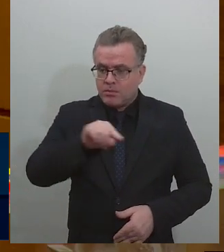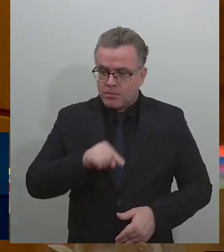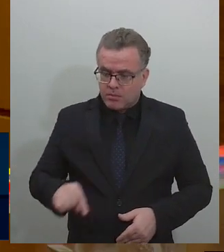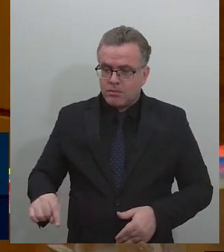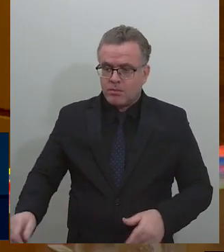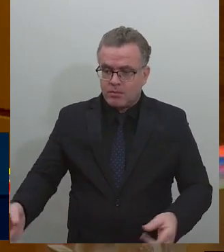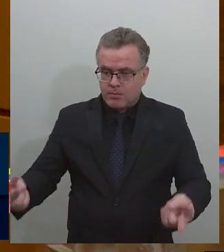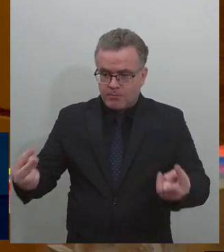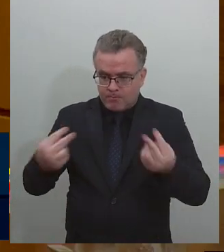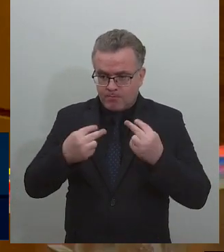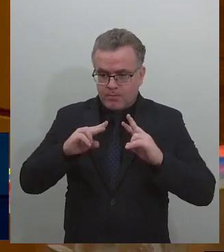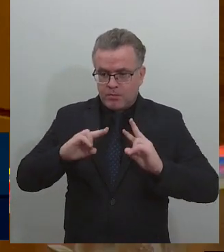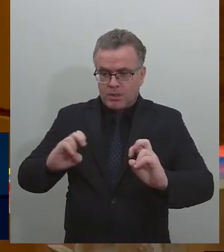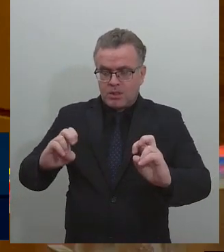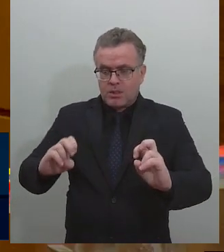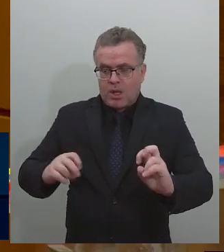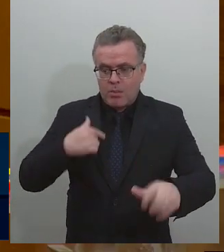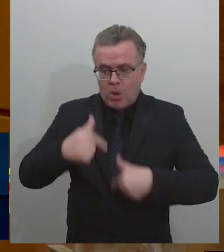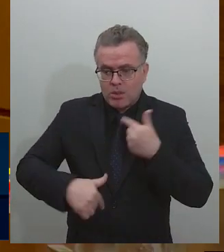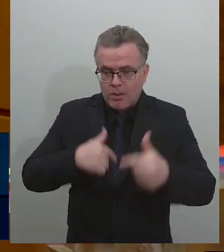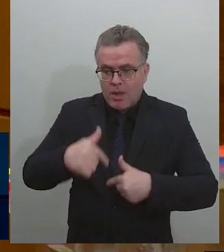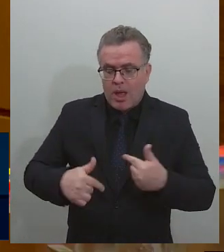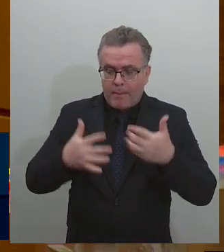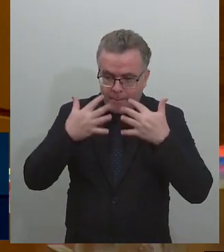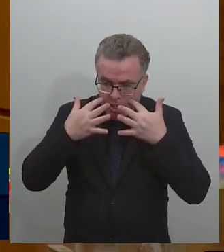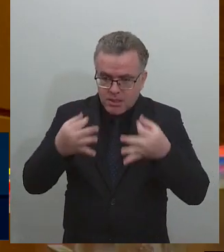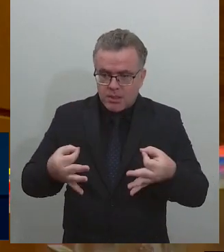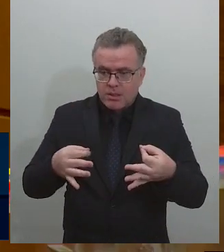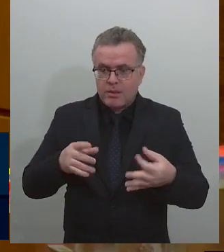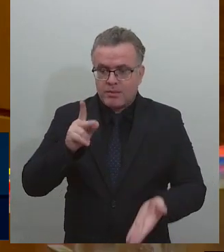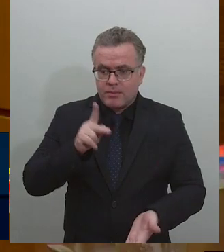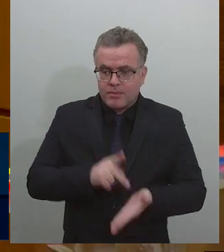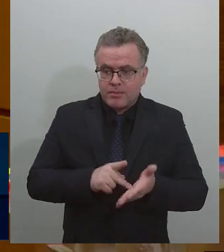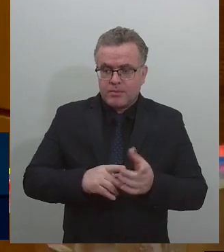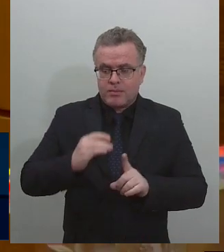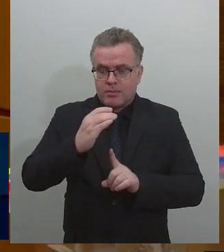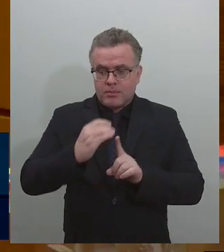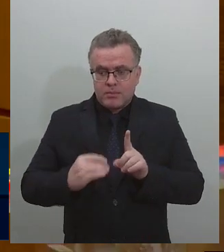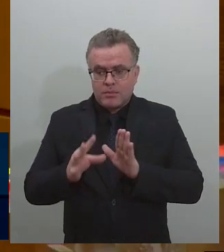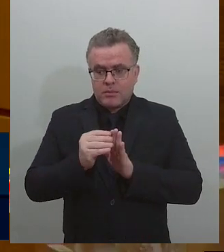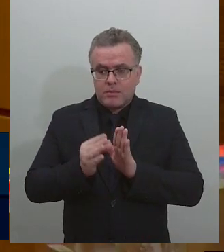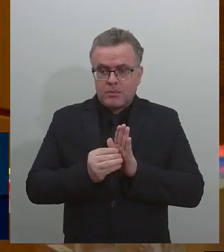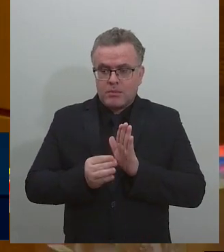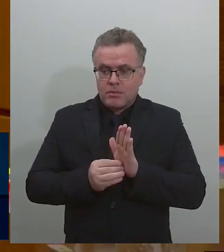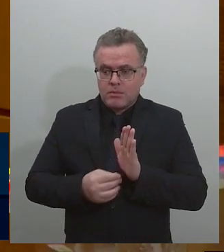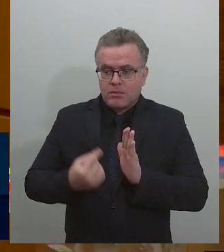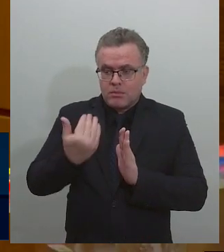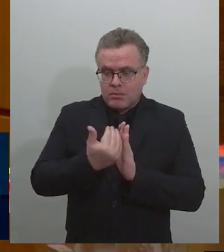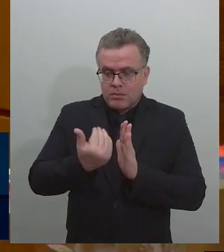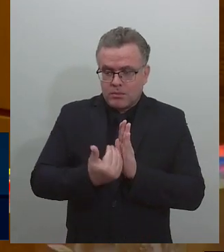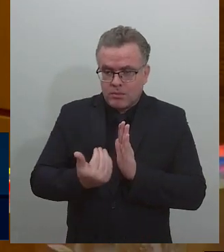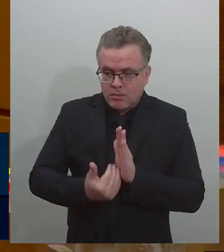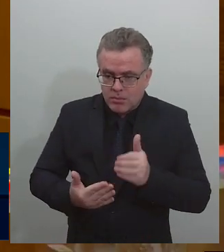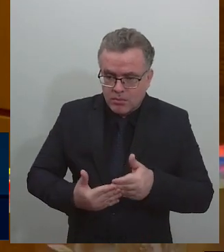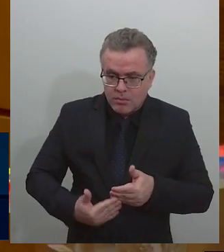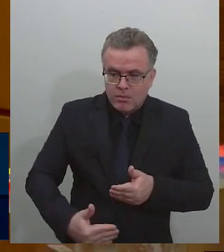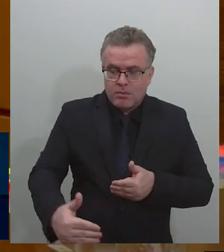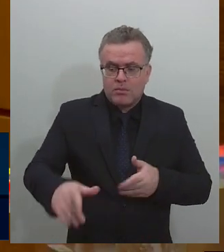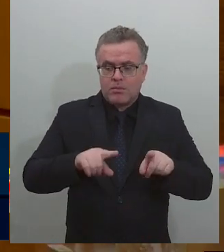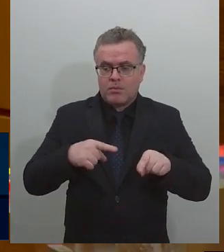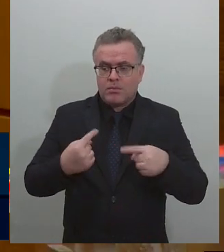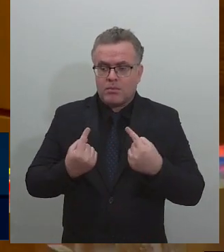e atenta ao calendário de plenárias, das próximas plenárias, que serão nesta